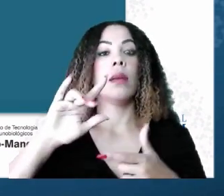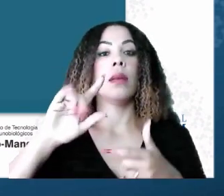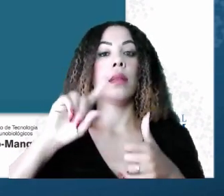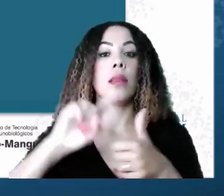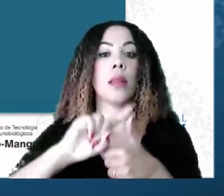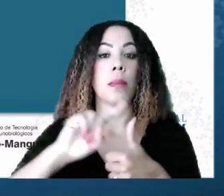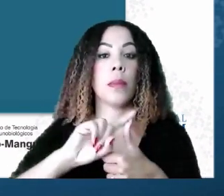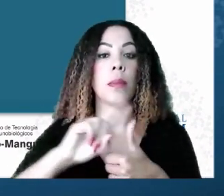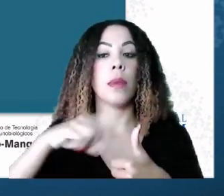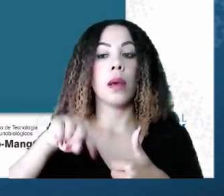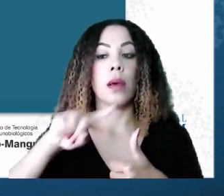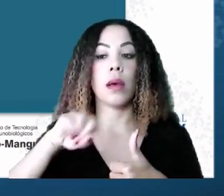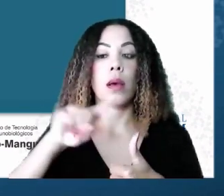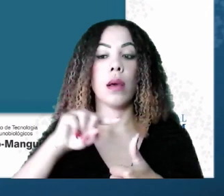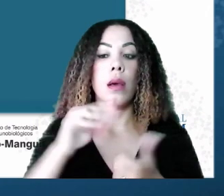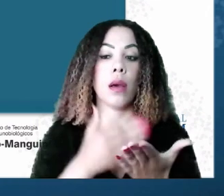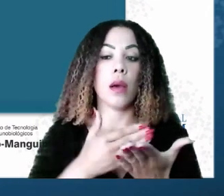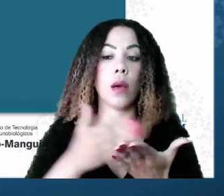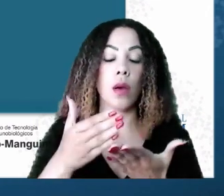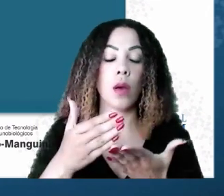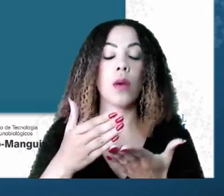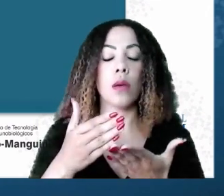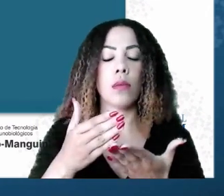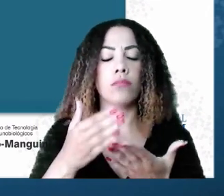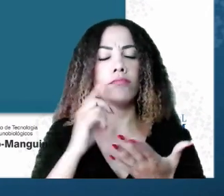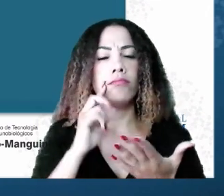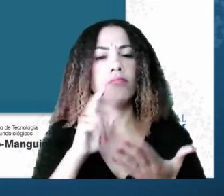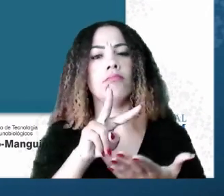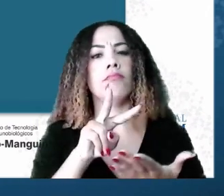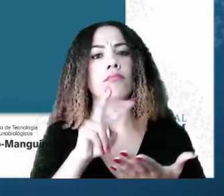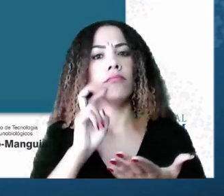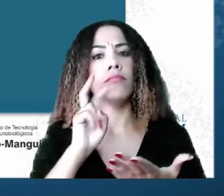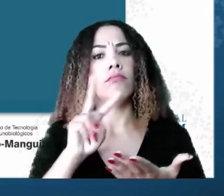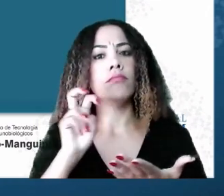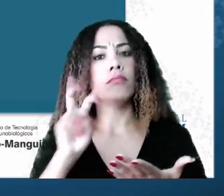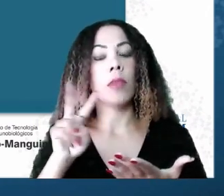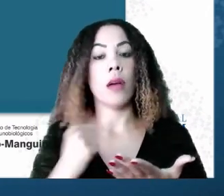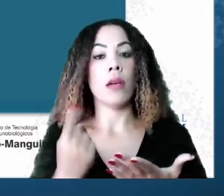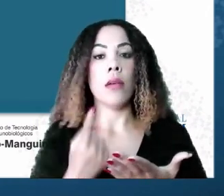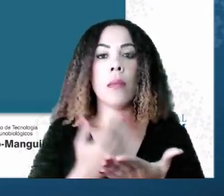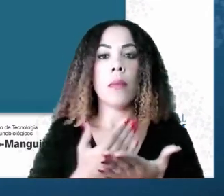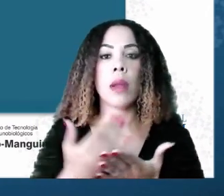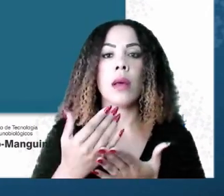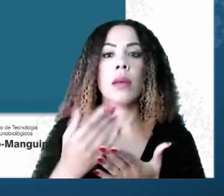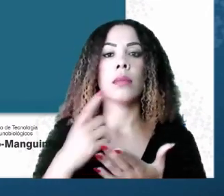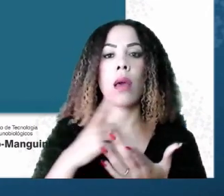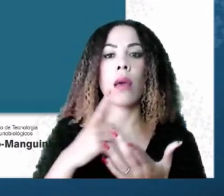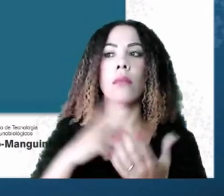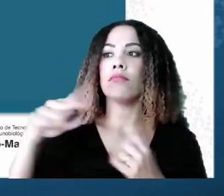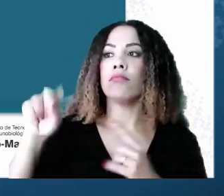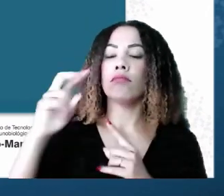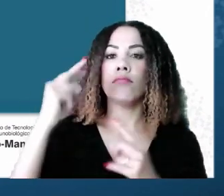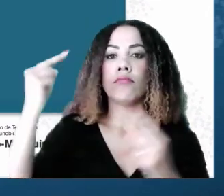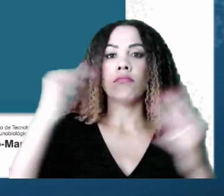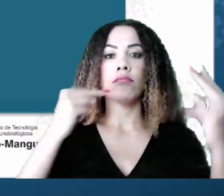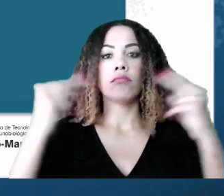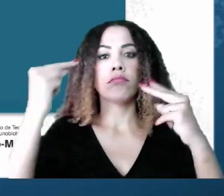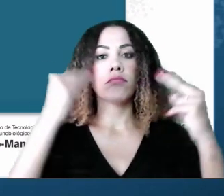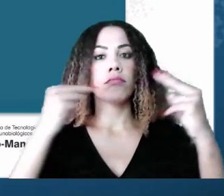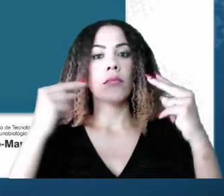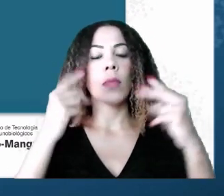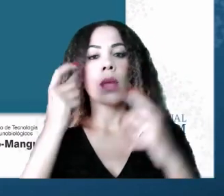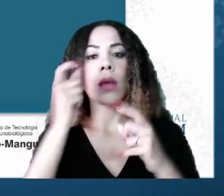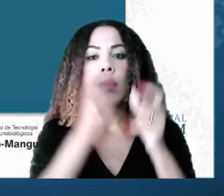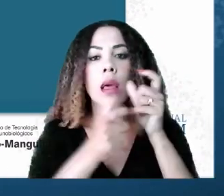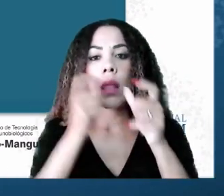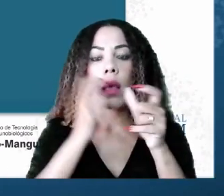gente começamos a reparar que realmente temos atraído, com a nossa competência, muitos parceiros, não só na